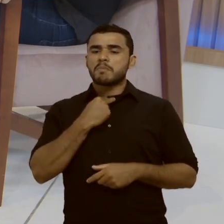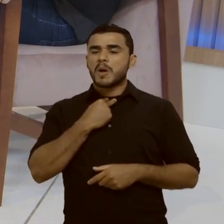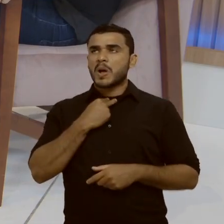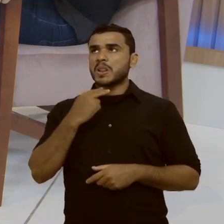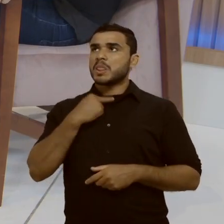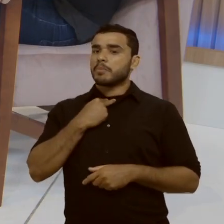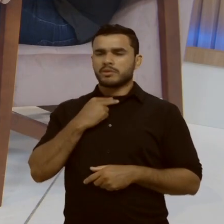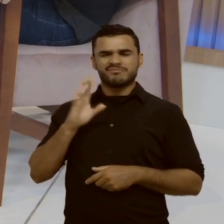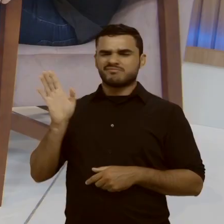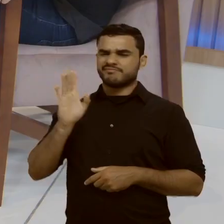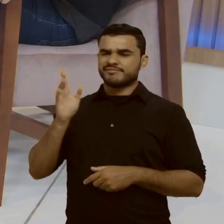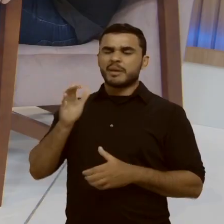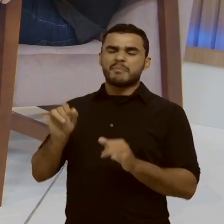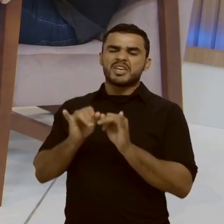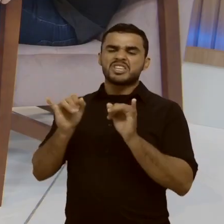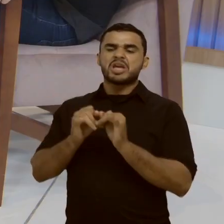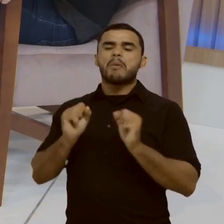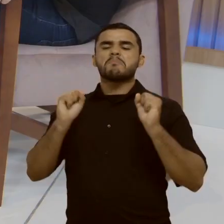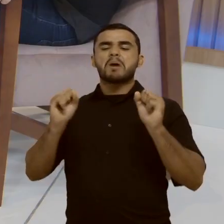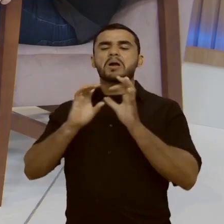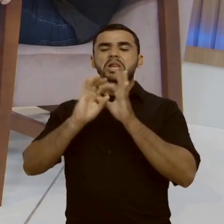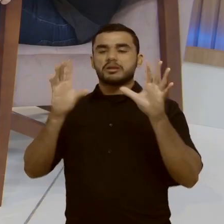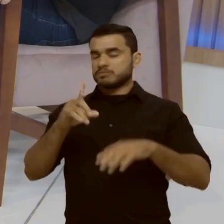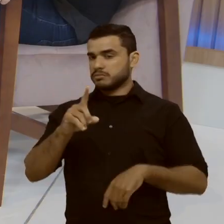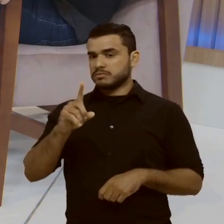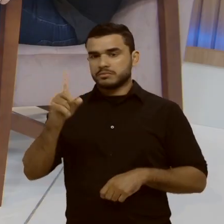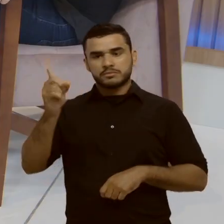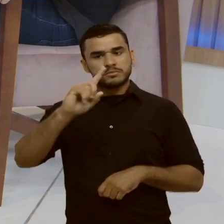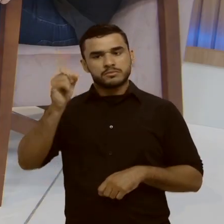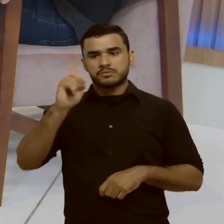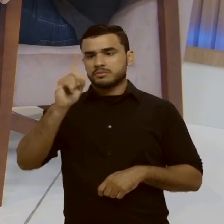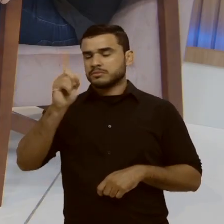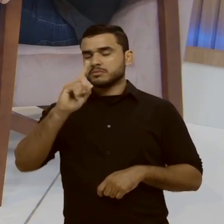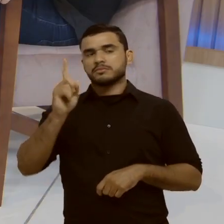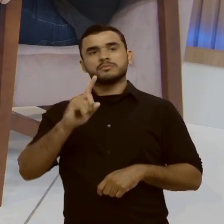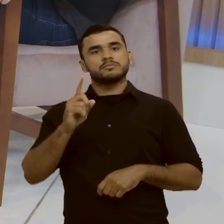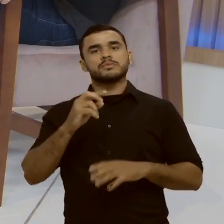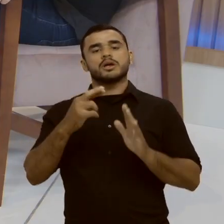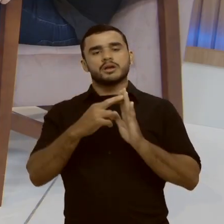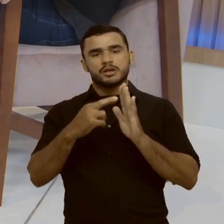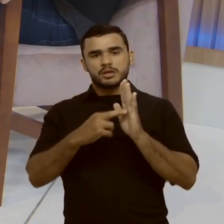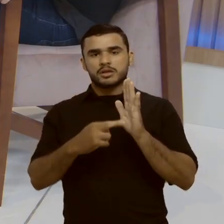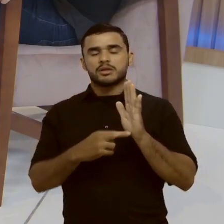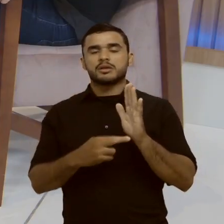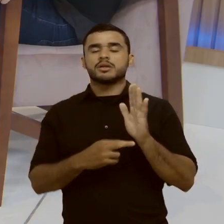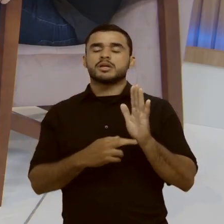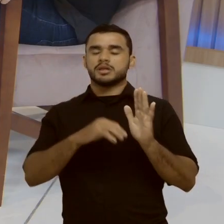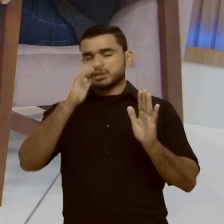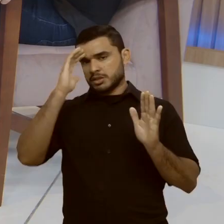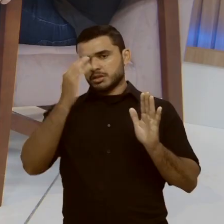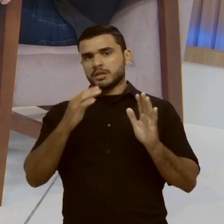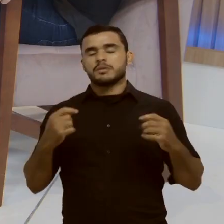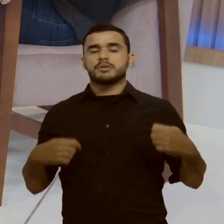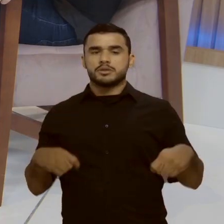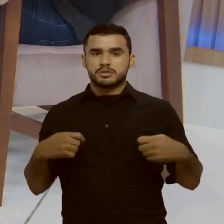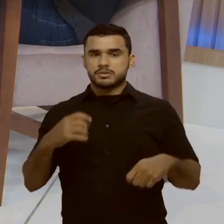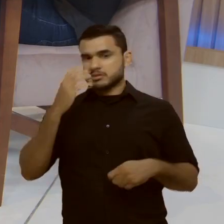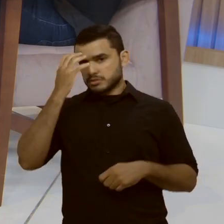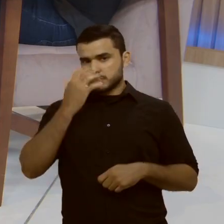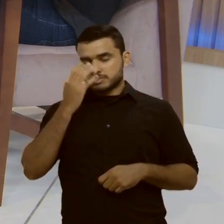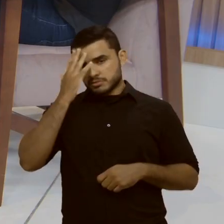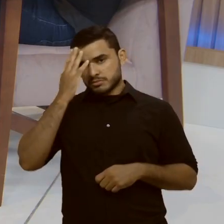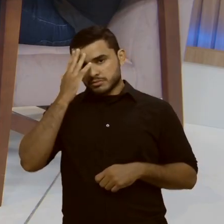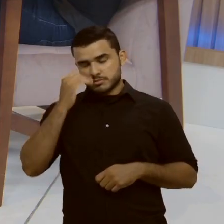tudo, né? Pode esculhambar o outro, pode fazer o que quiser, e não é bem assim, né? A gente, infelizmente, tem visto